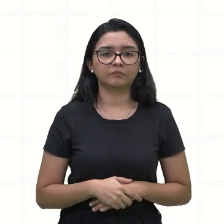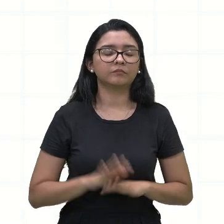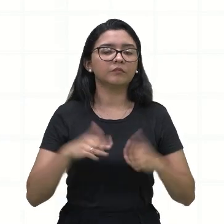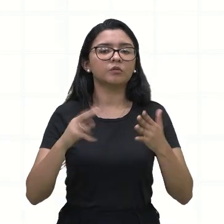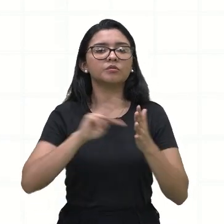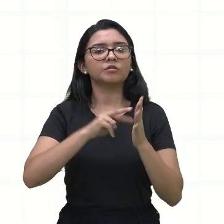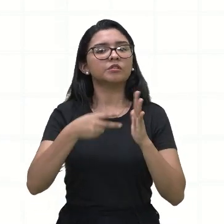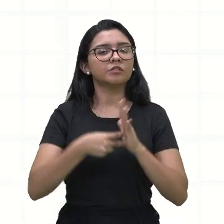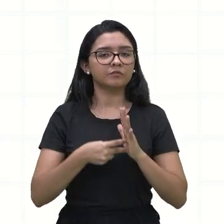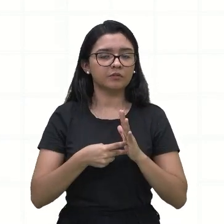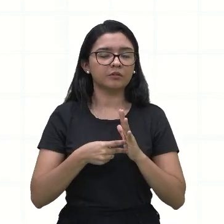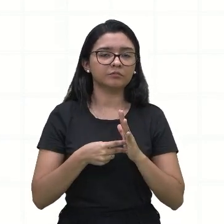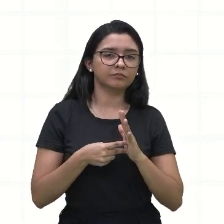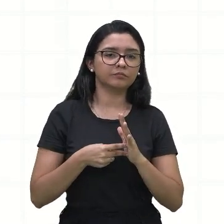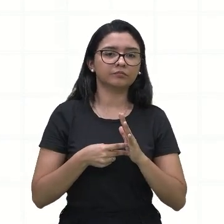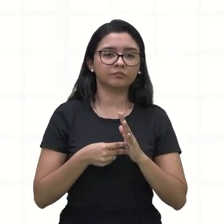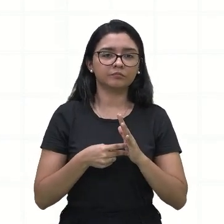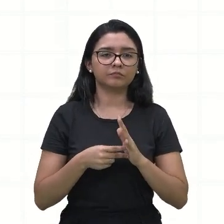sentido